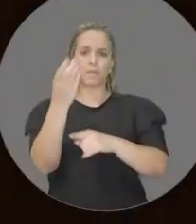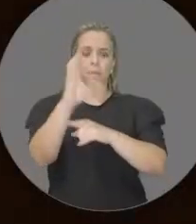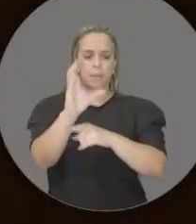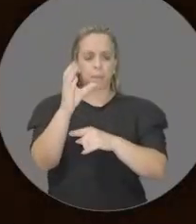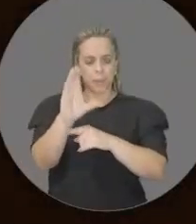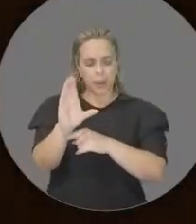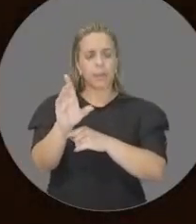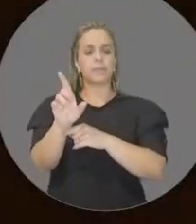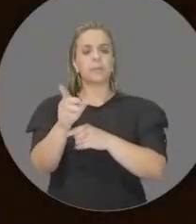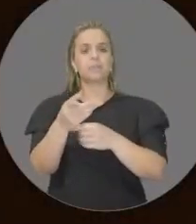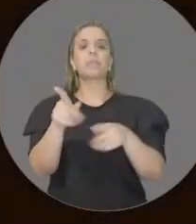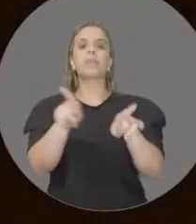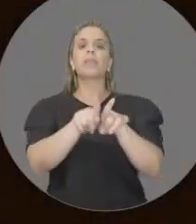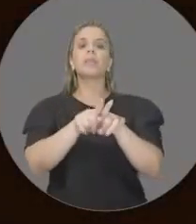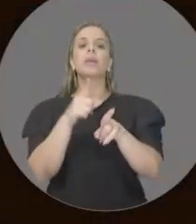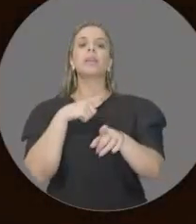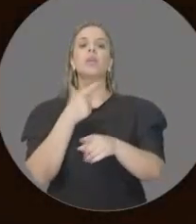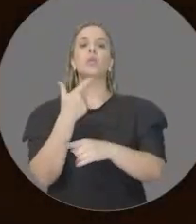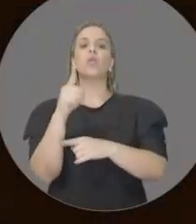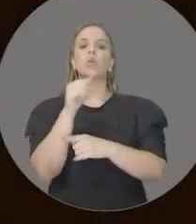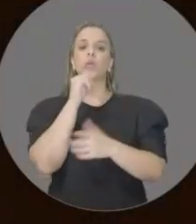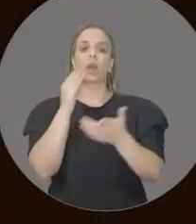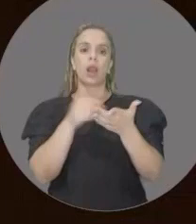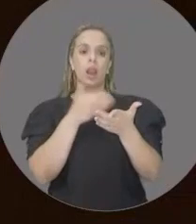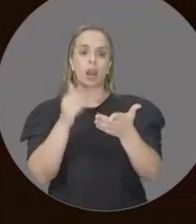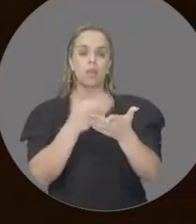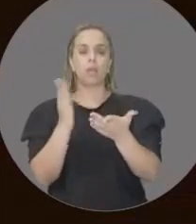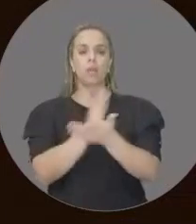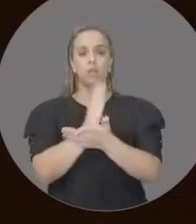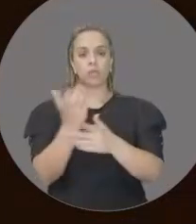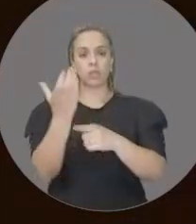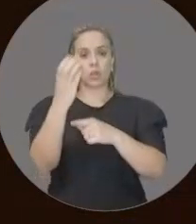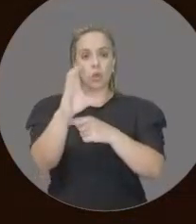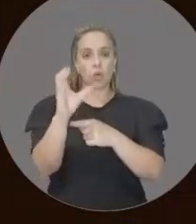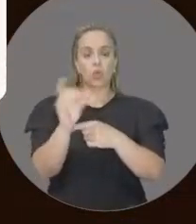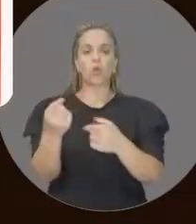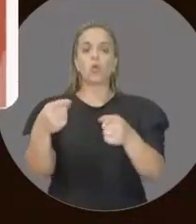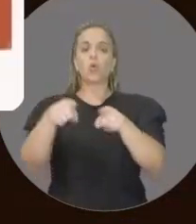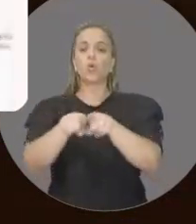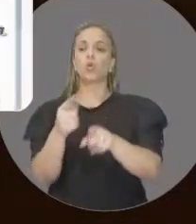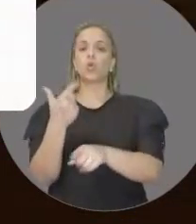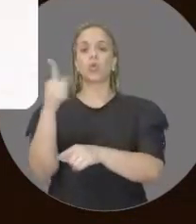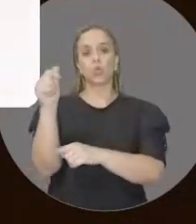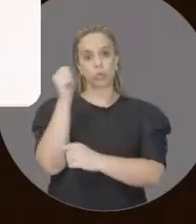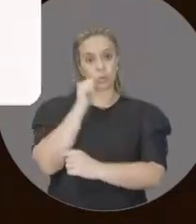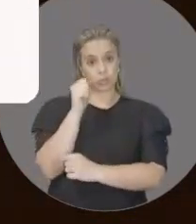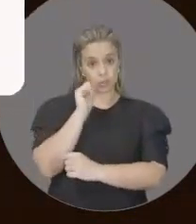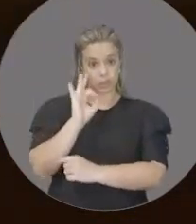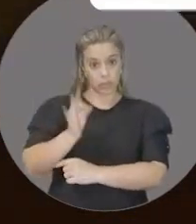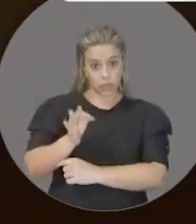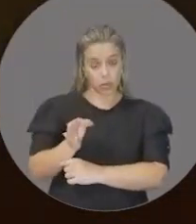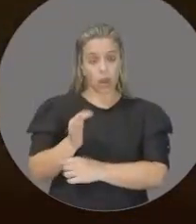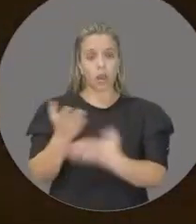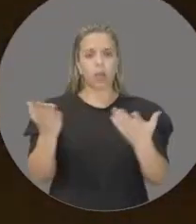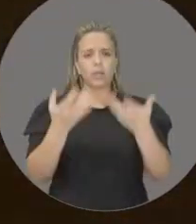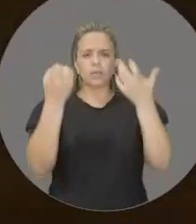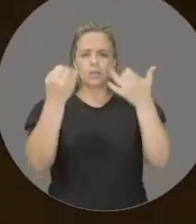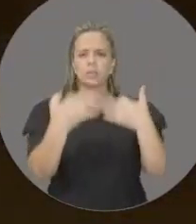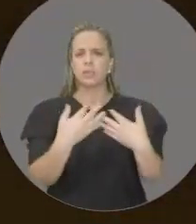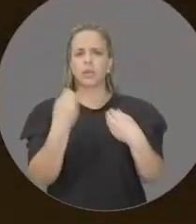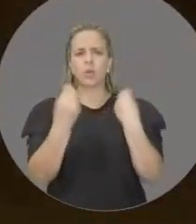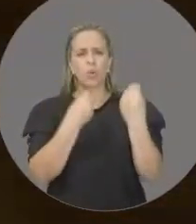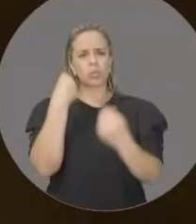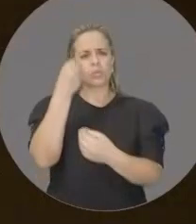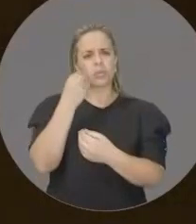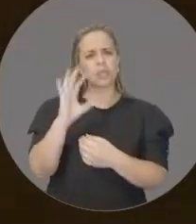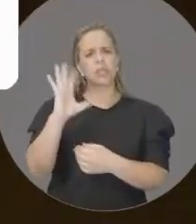suas publicações e também tem as coletâneas que você também publicou junto com outras autoras. Eu queria que você falasse um